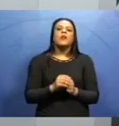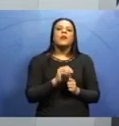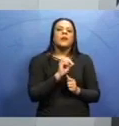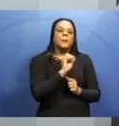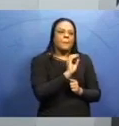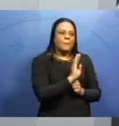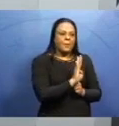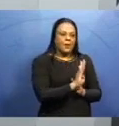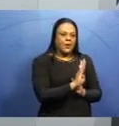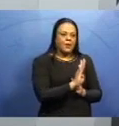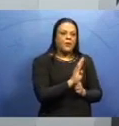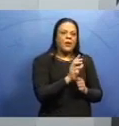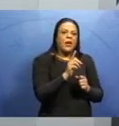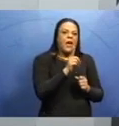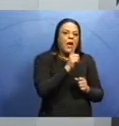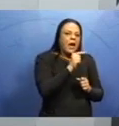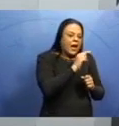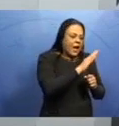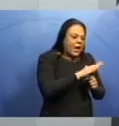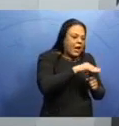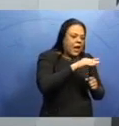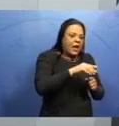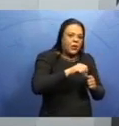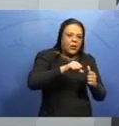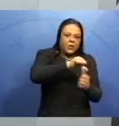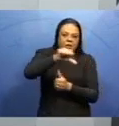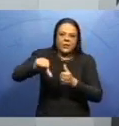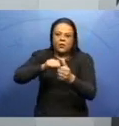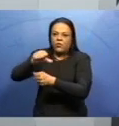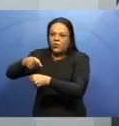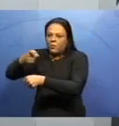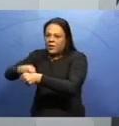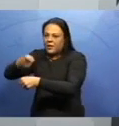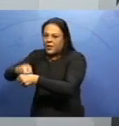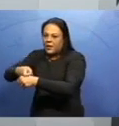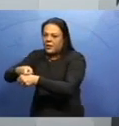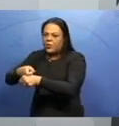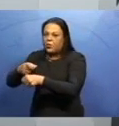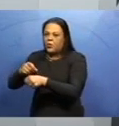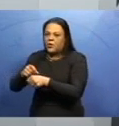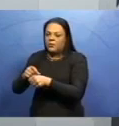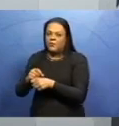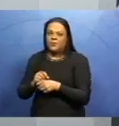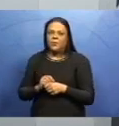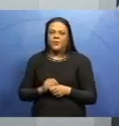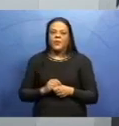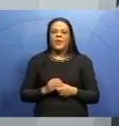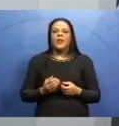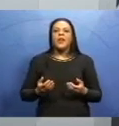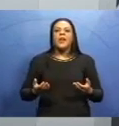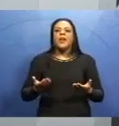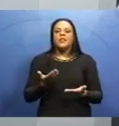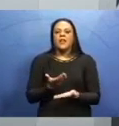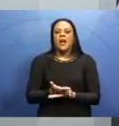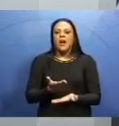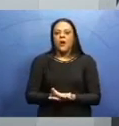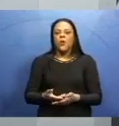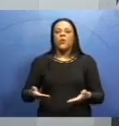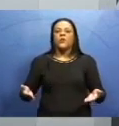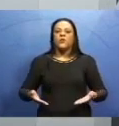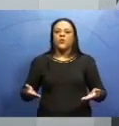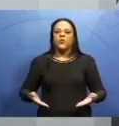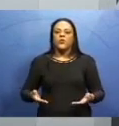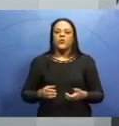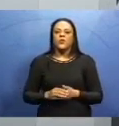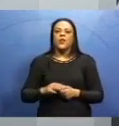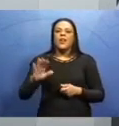Isso, nós vamos transformar em estado sólido, muito bem. E essa foi nossa aula de hoje.